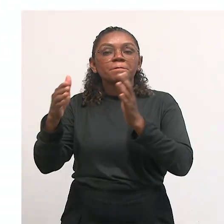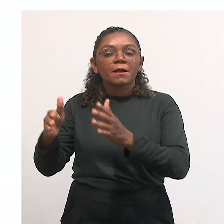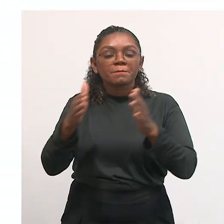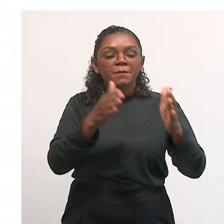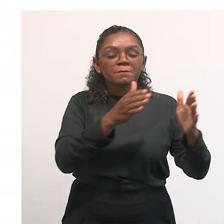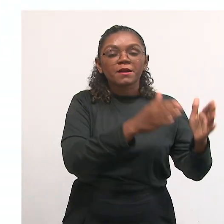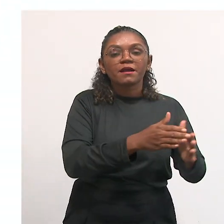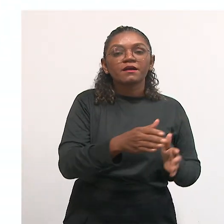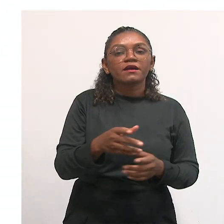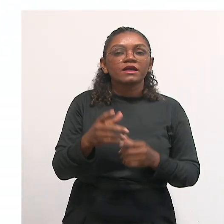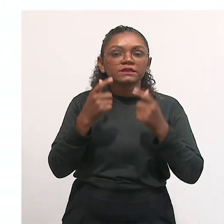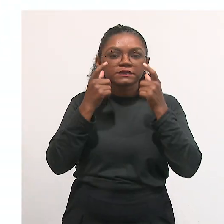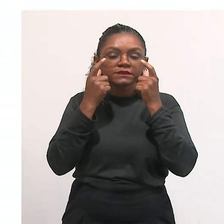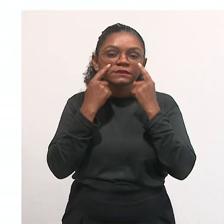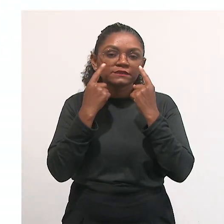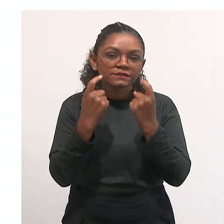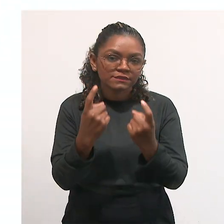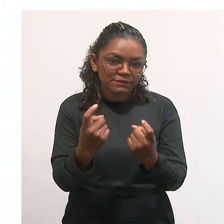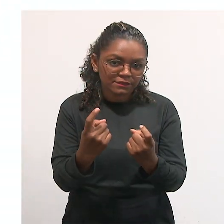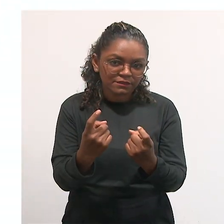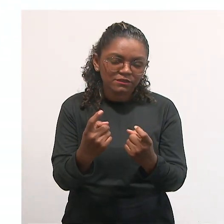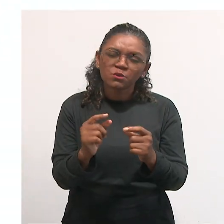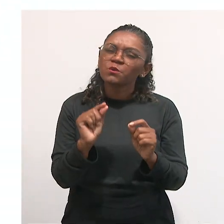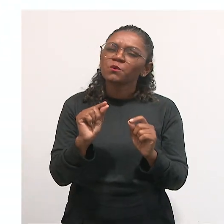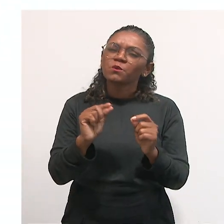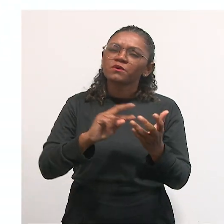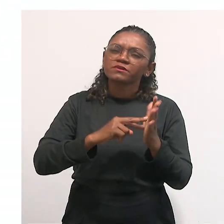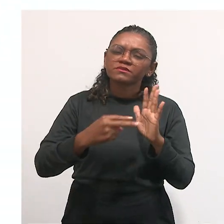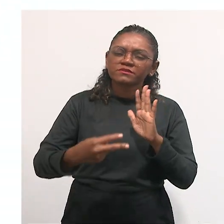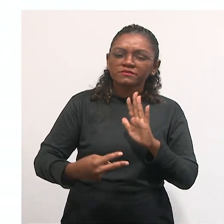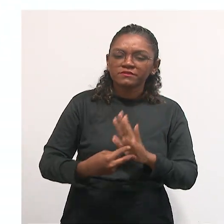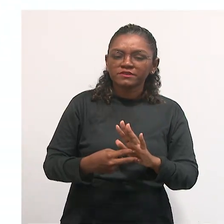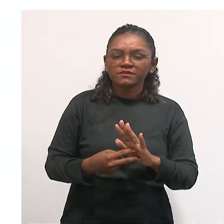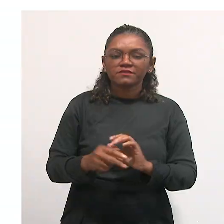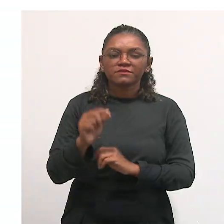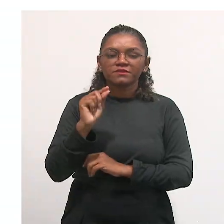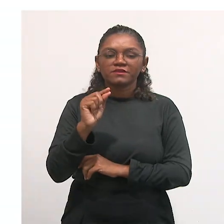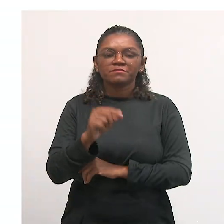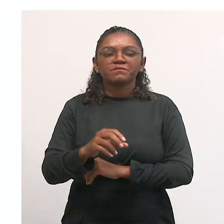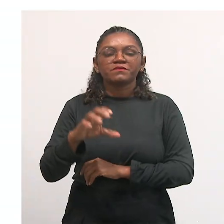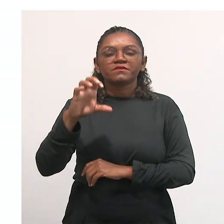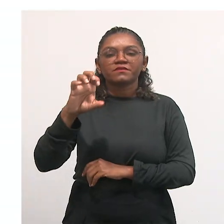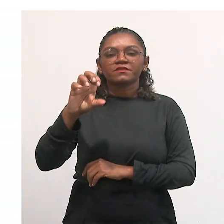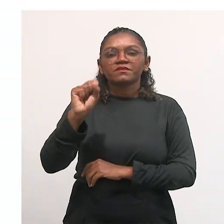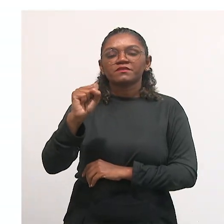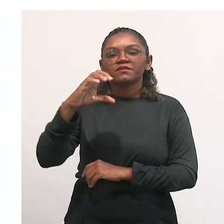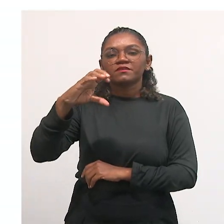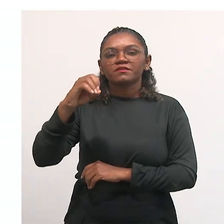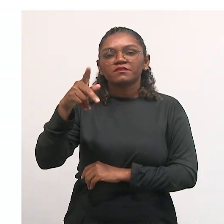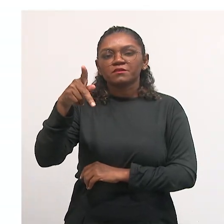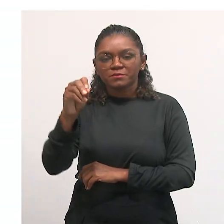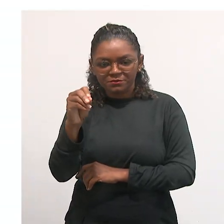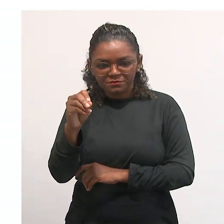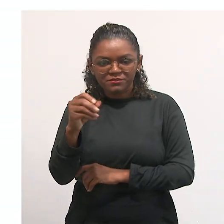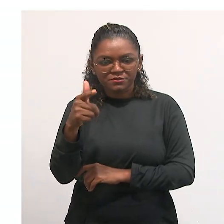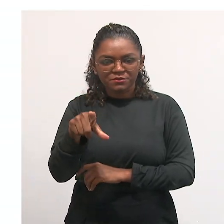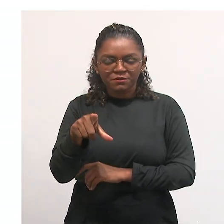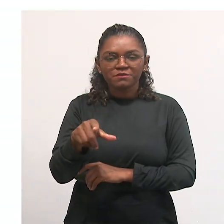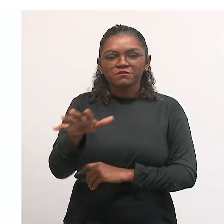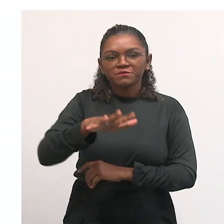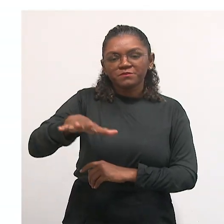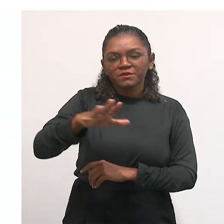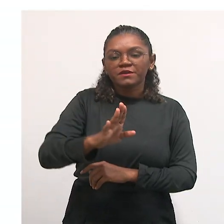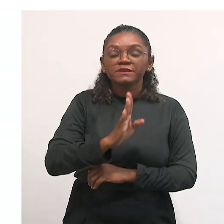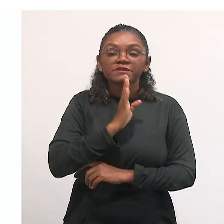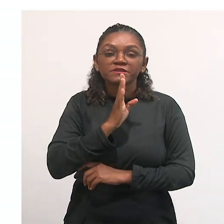o que é isso, ele fala de maneira precisa o escopo da área de conhecimento, que se refere à gestão de